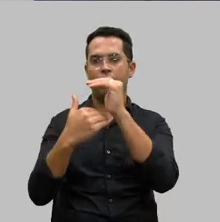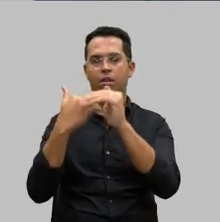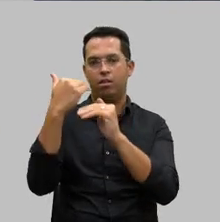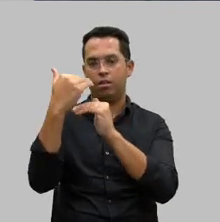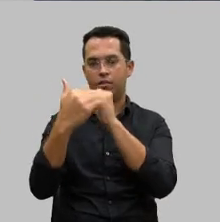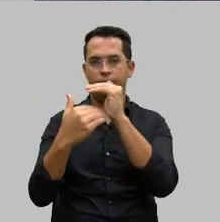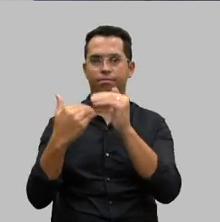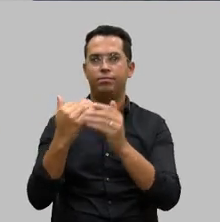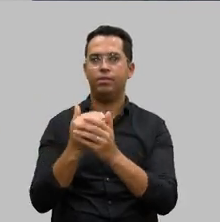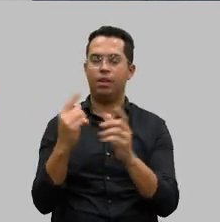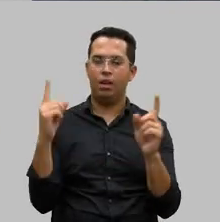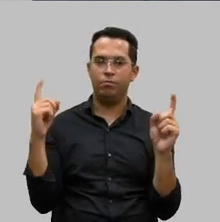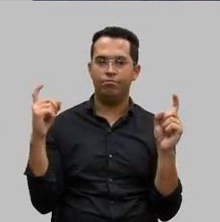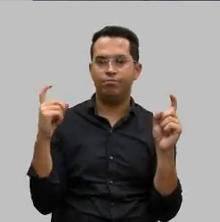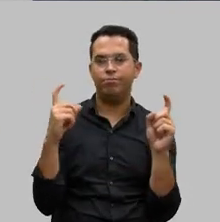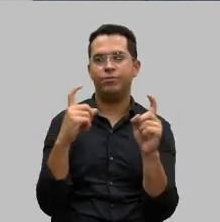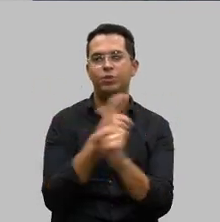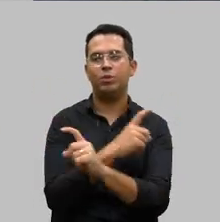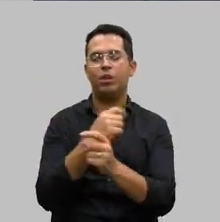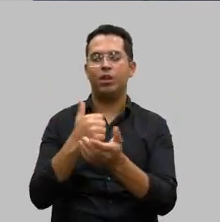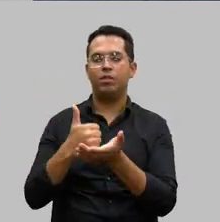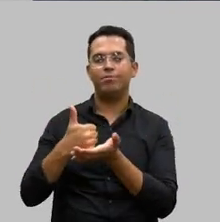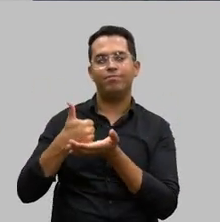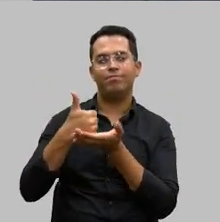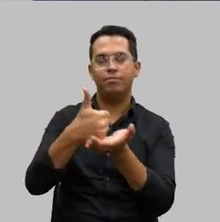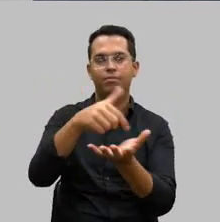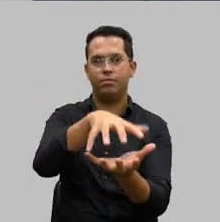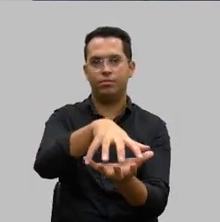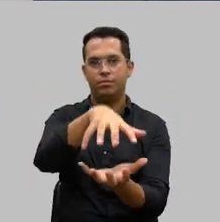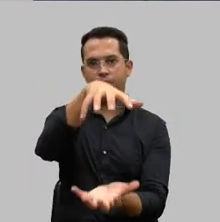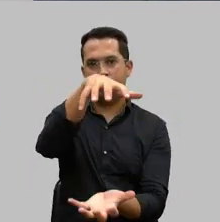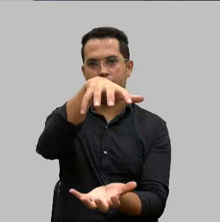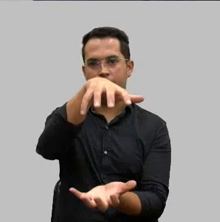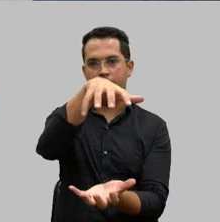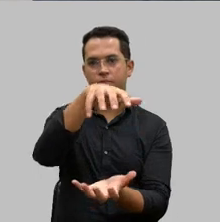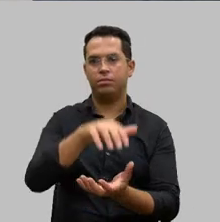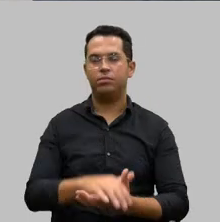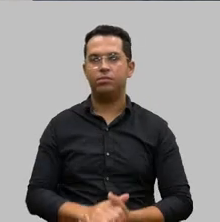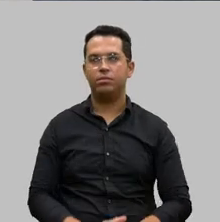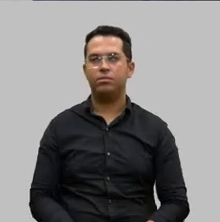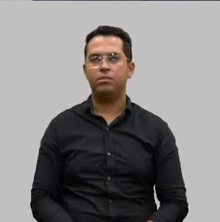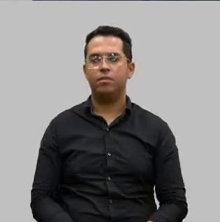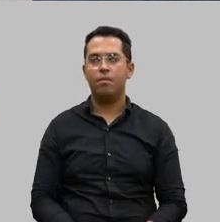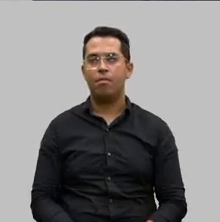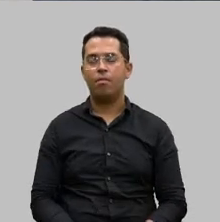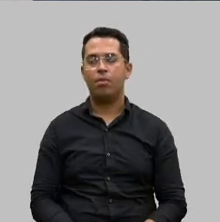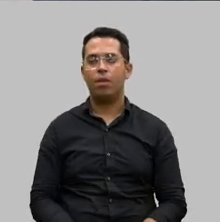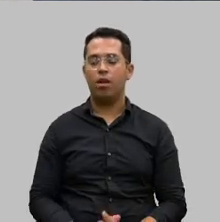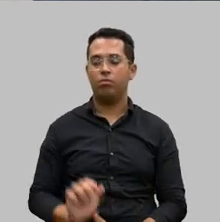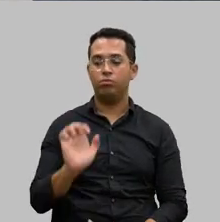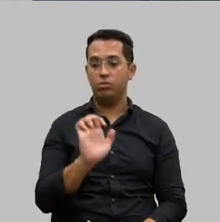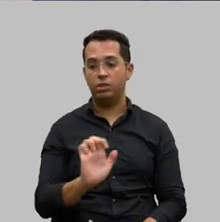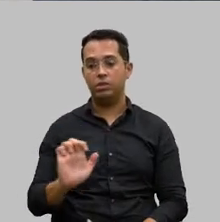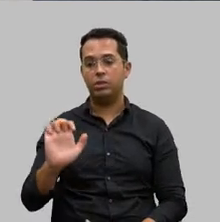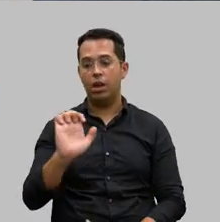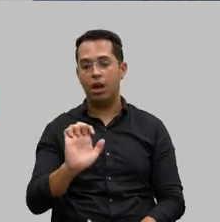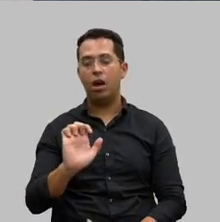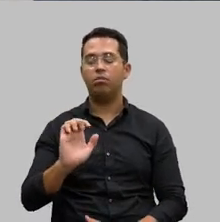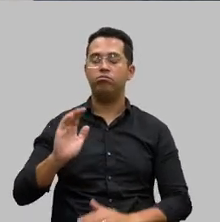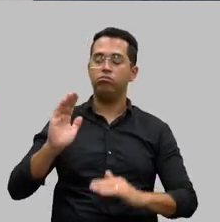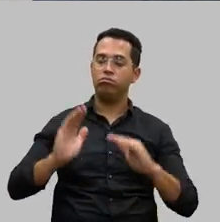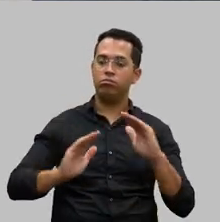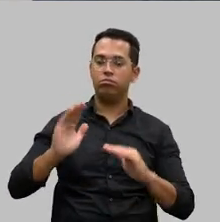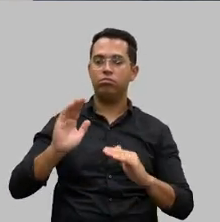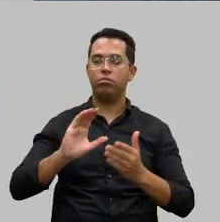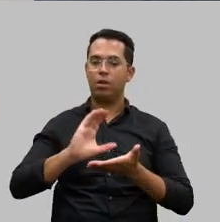eh eh são judicializados o est às vezes arca com alguma coisa mas os municípios também tem Arcado